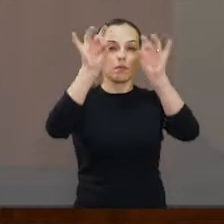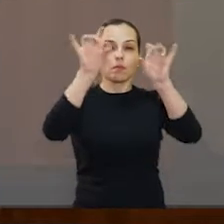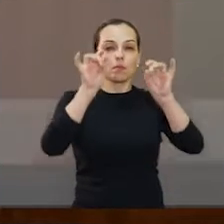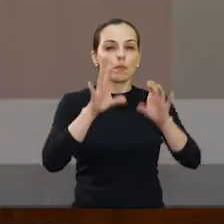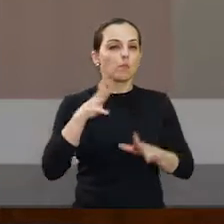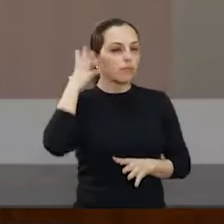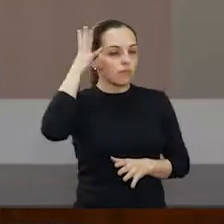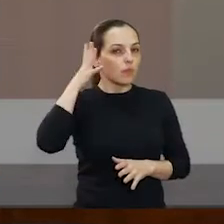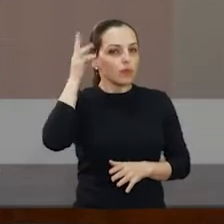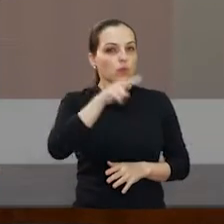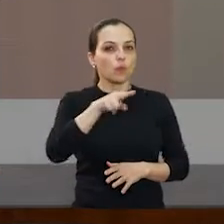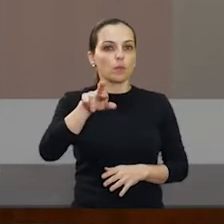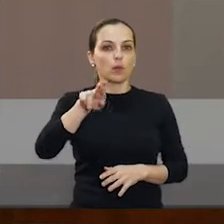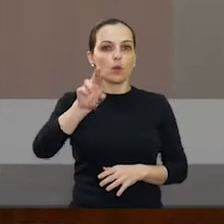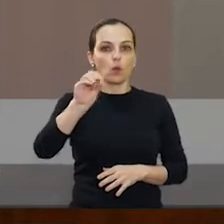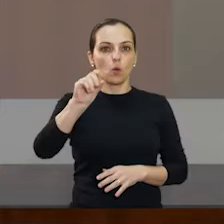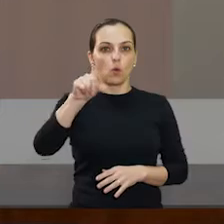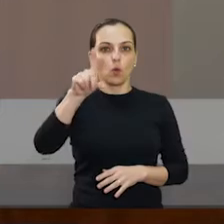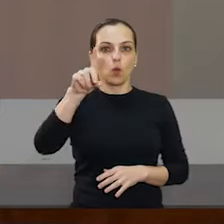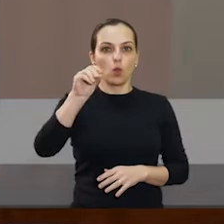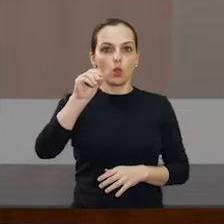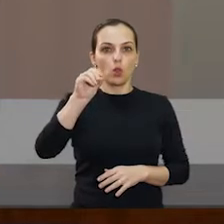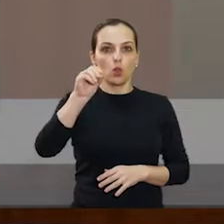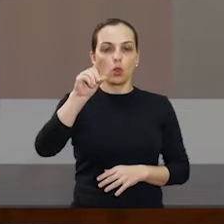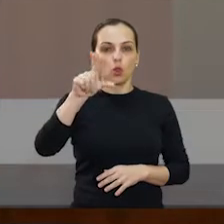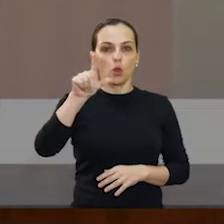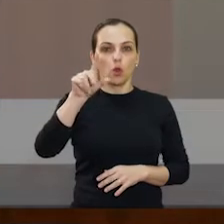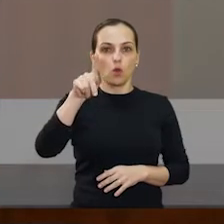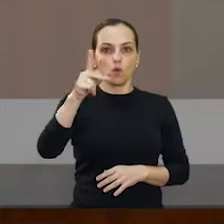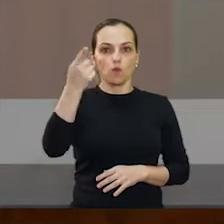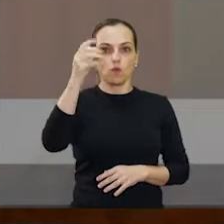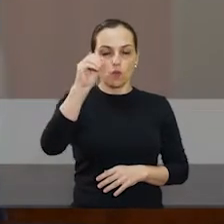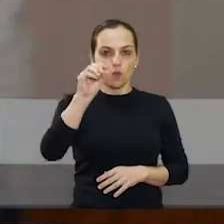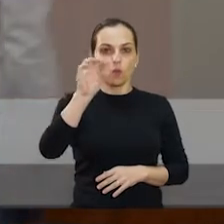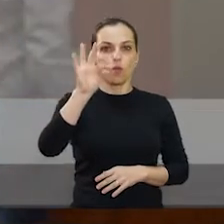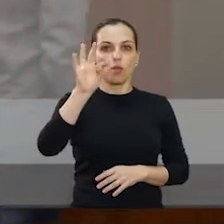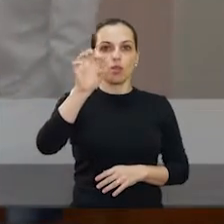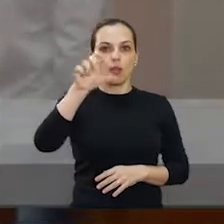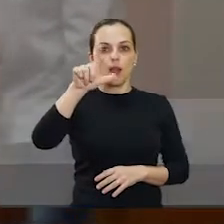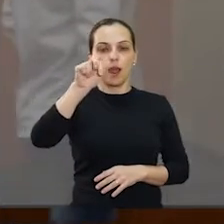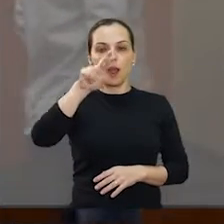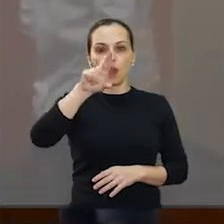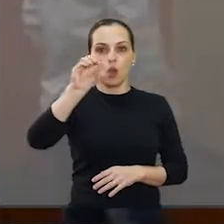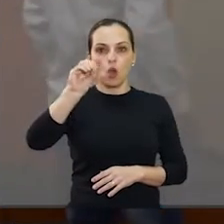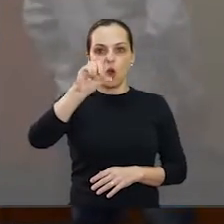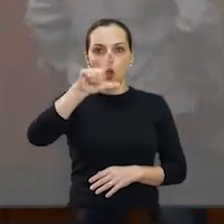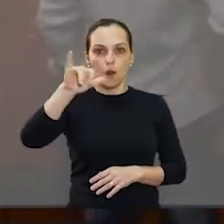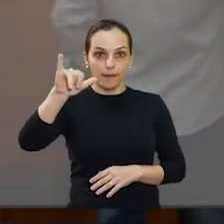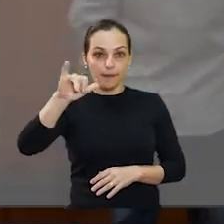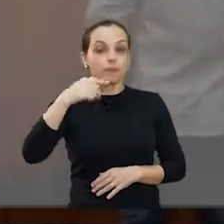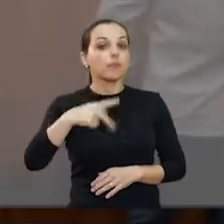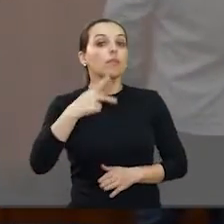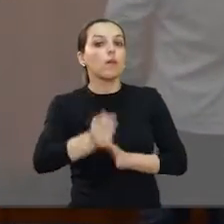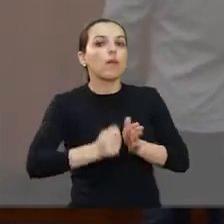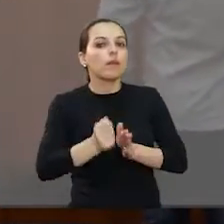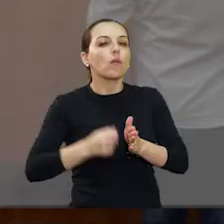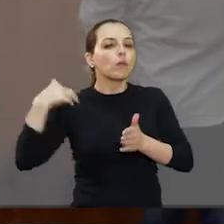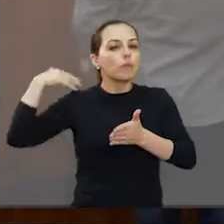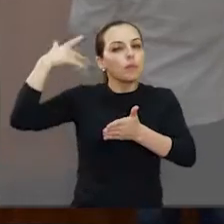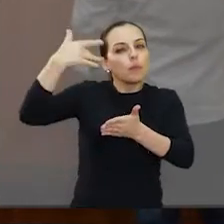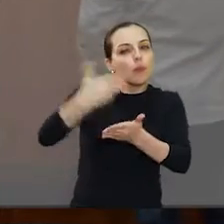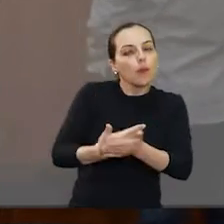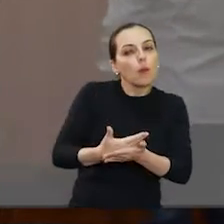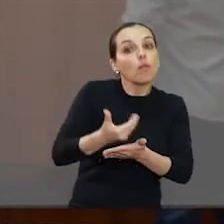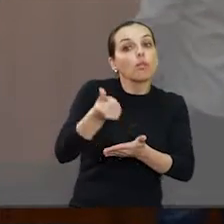Essa é a sexta semana Rodolfo Telanome. Ela surgiu em comemoração ao aniversário da cidade de Araraquara, para que a gente